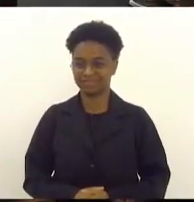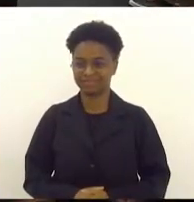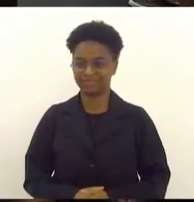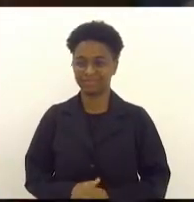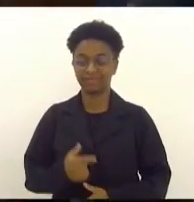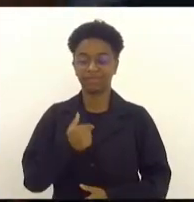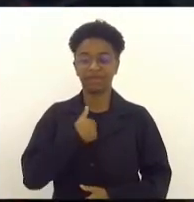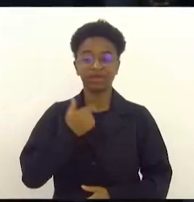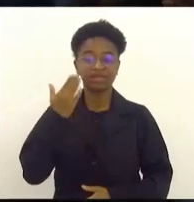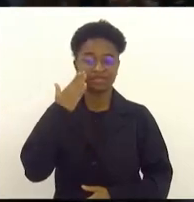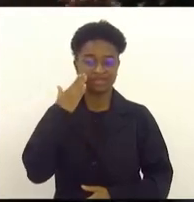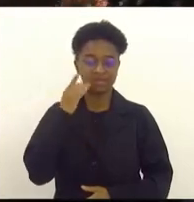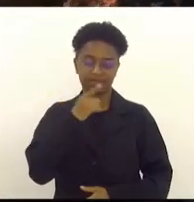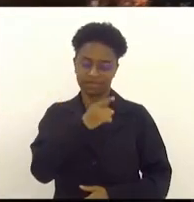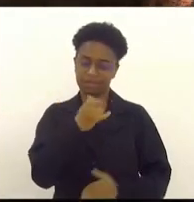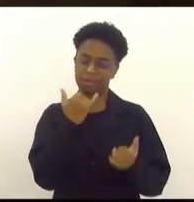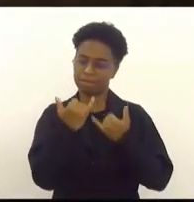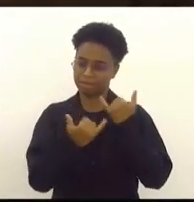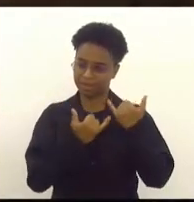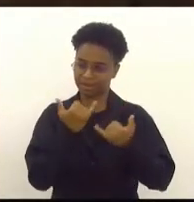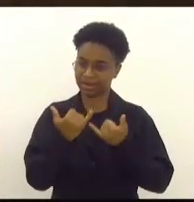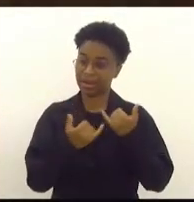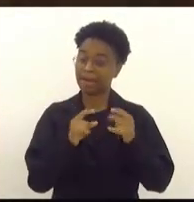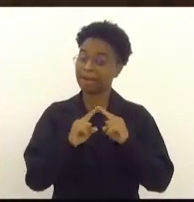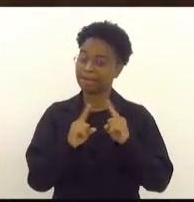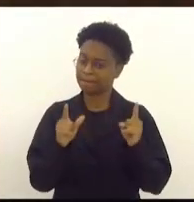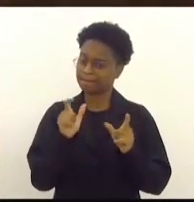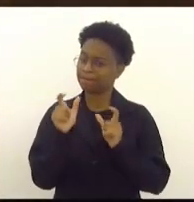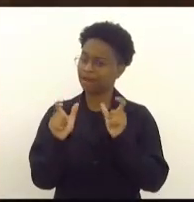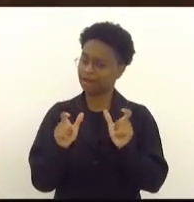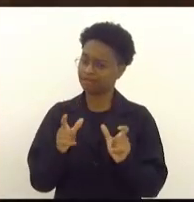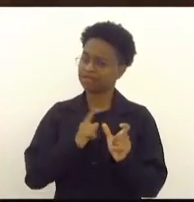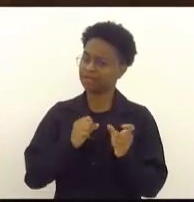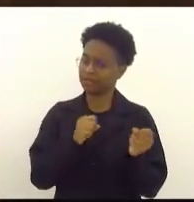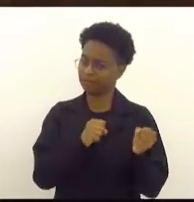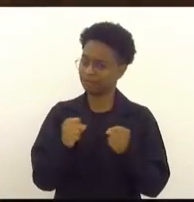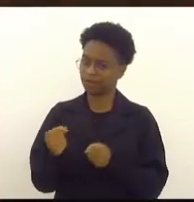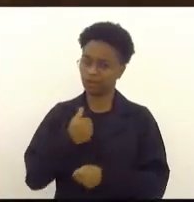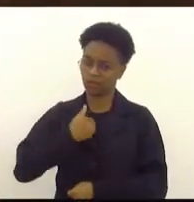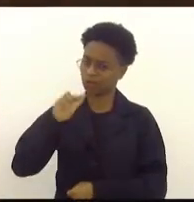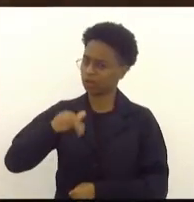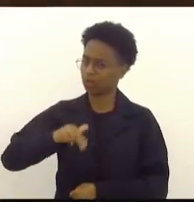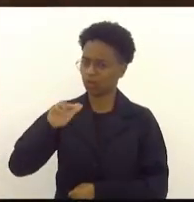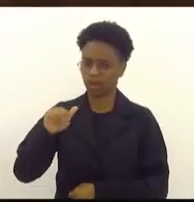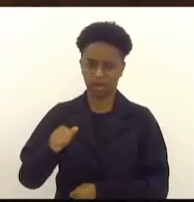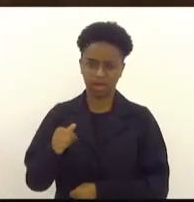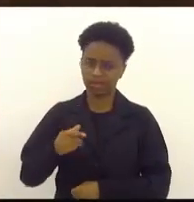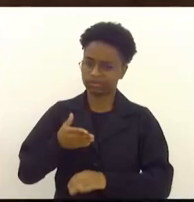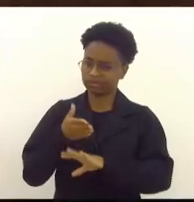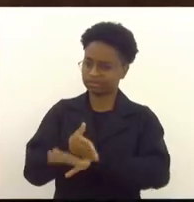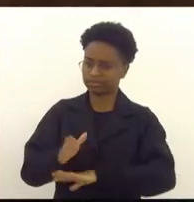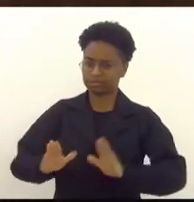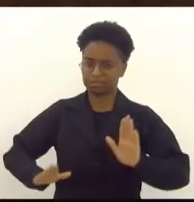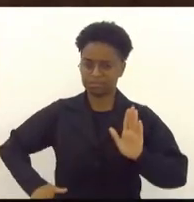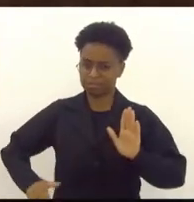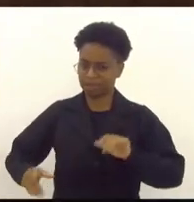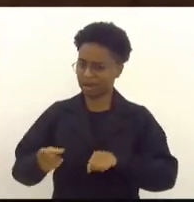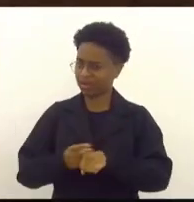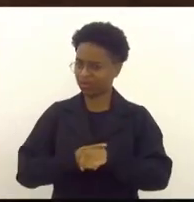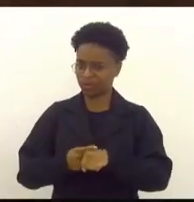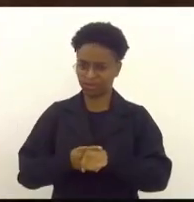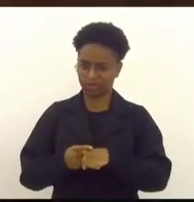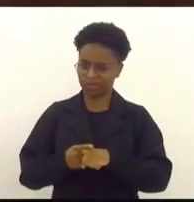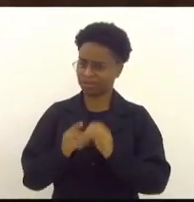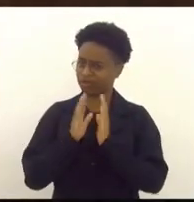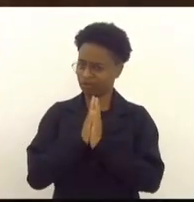silêncio tá brincando mas as palavras têm poder eu nunca nunca fui na praia de nudismo pelo amor de Deus